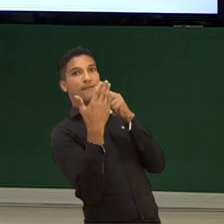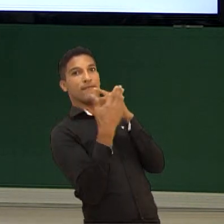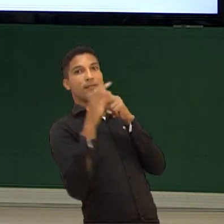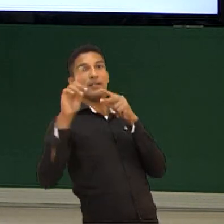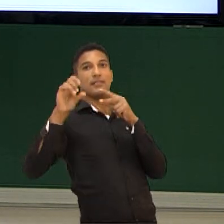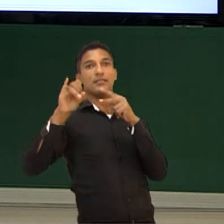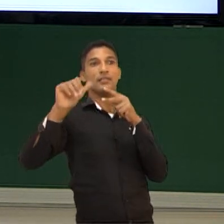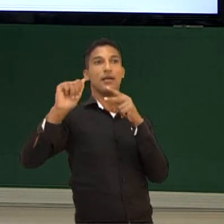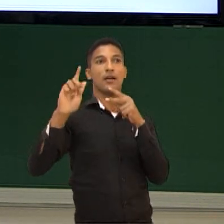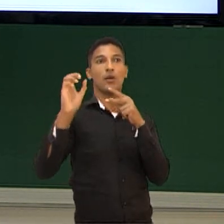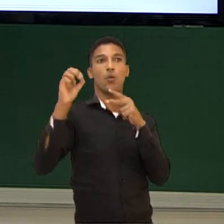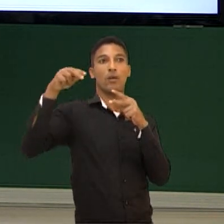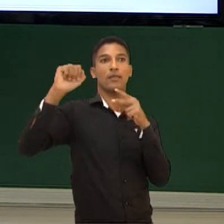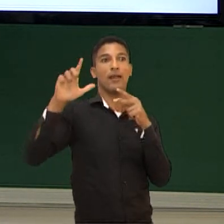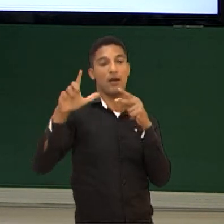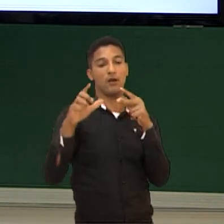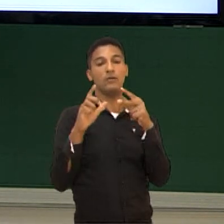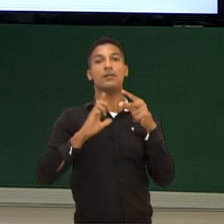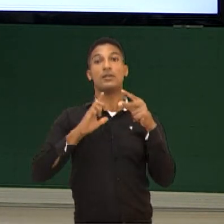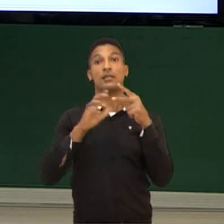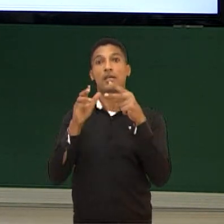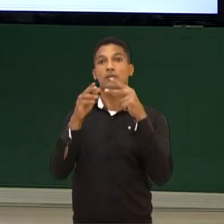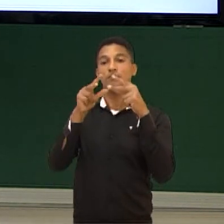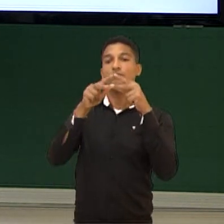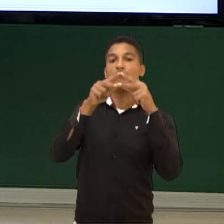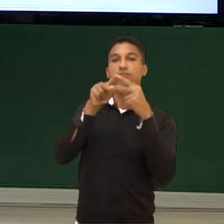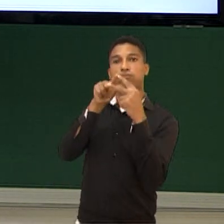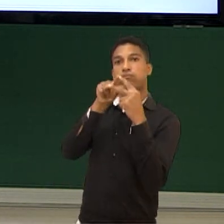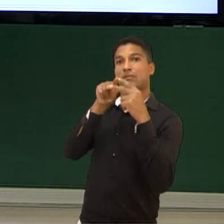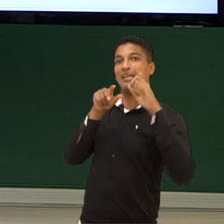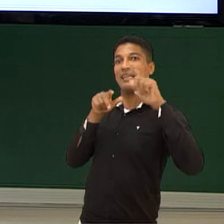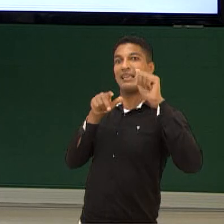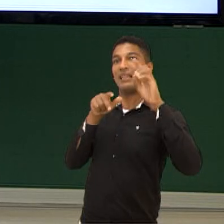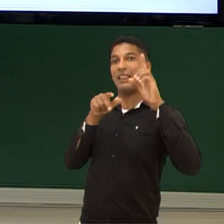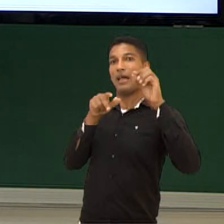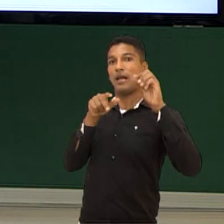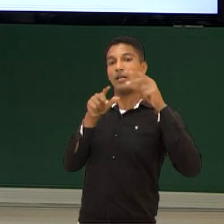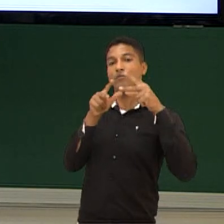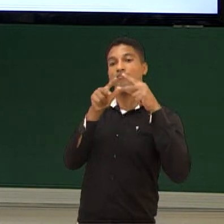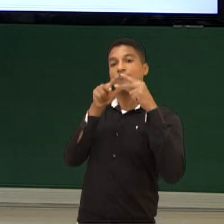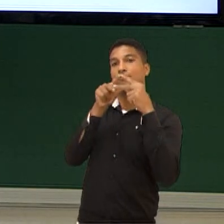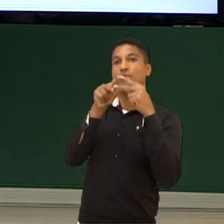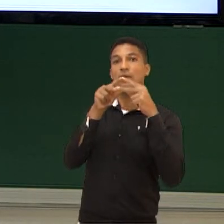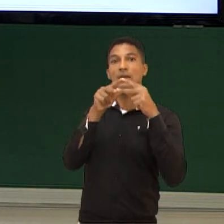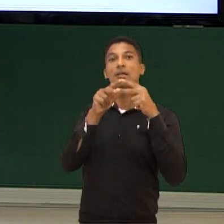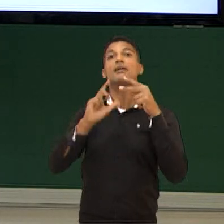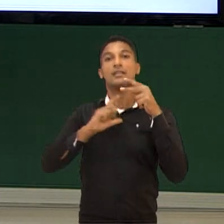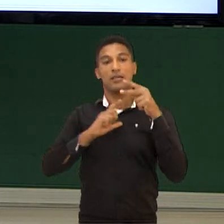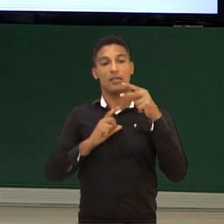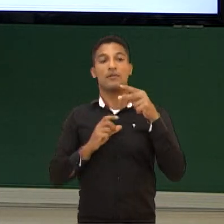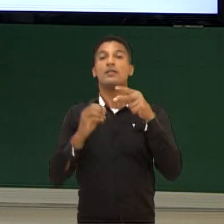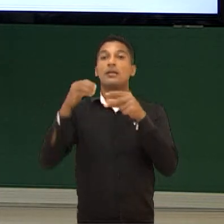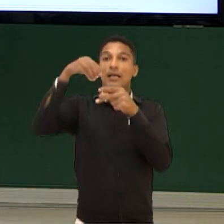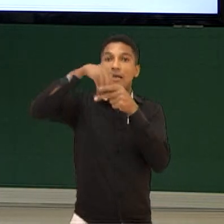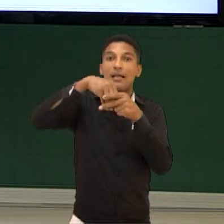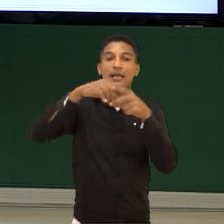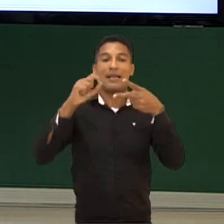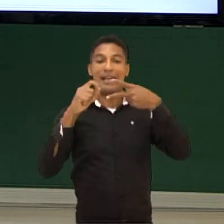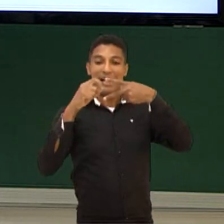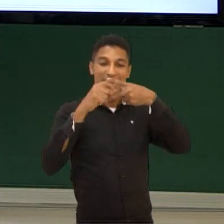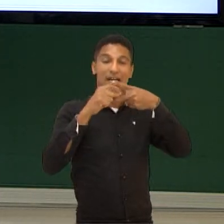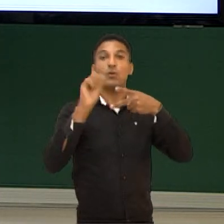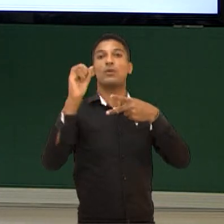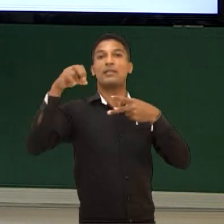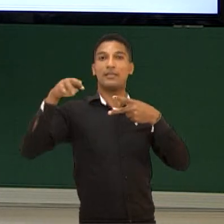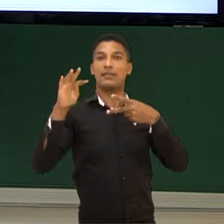polígono, temos o lado, temos os vértices, temos os ângulos internos e os ângulos